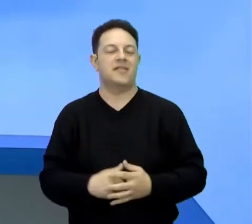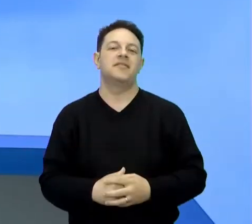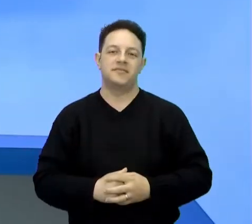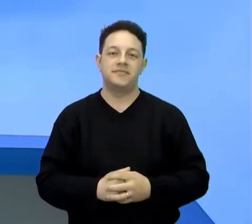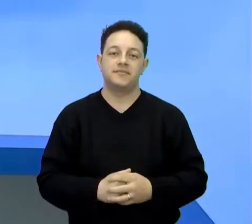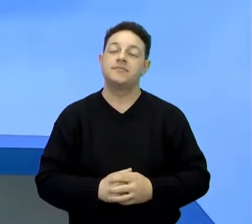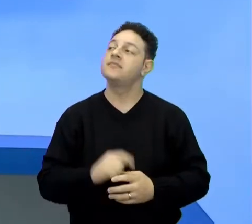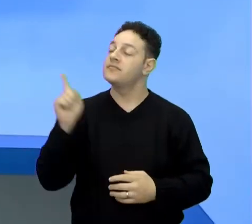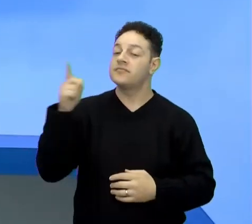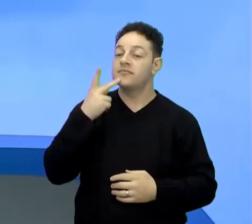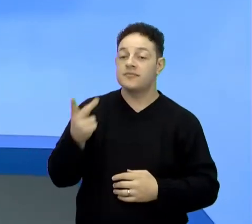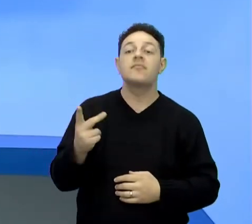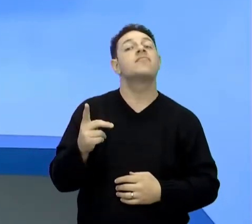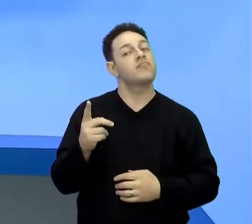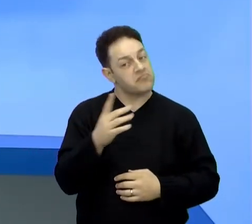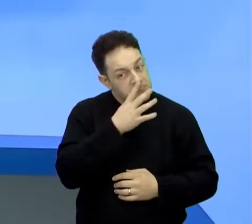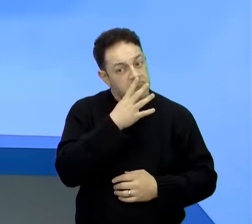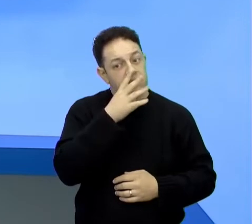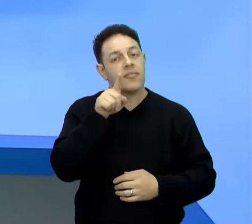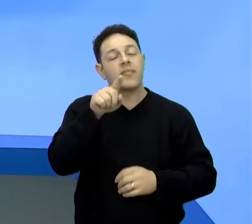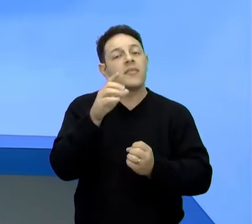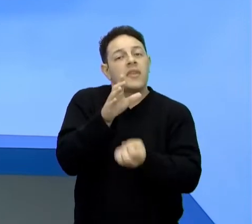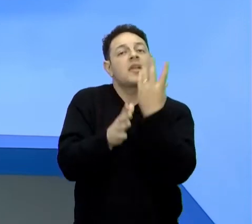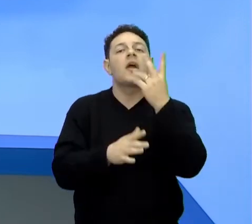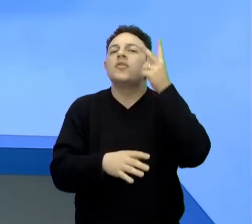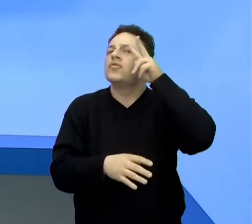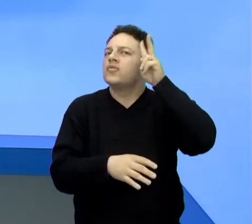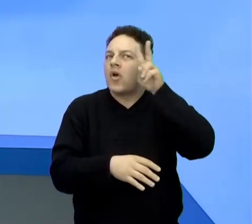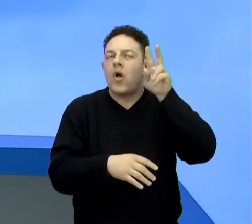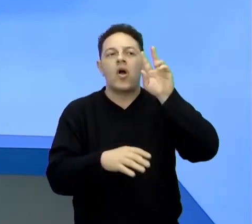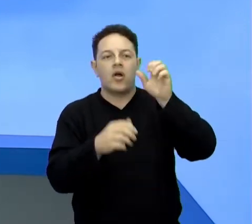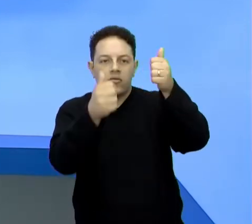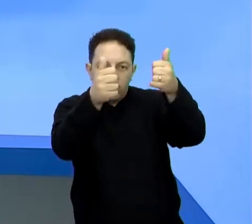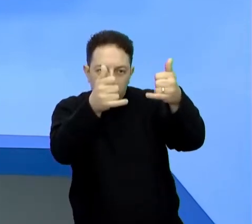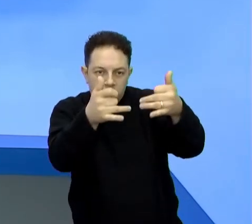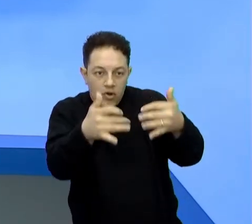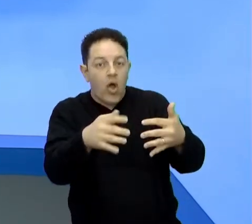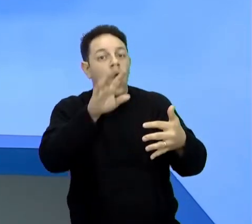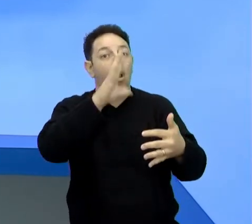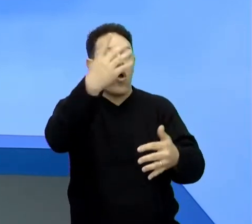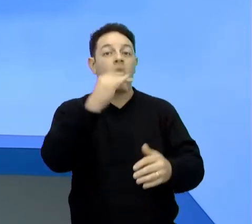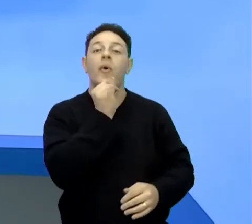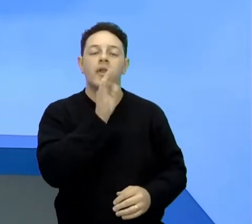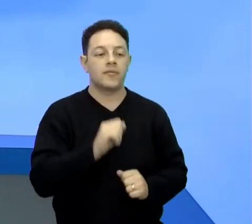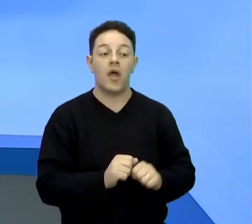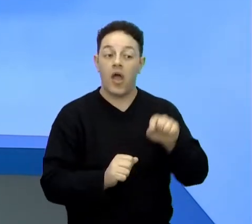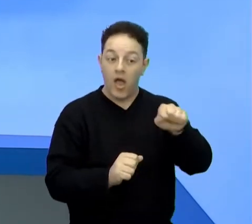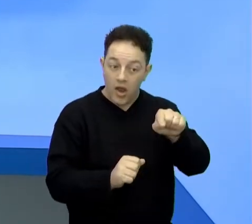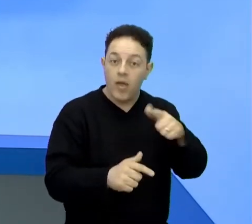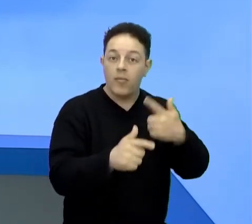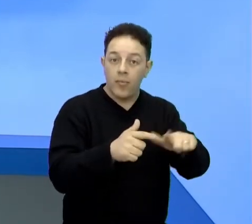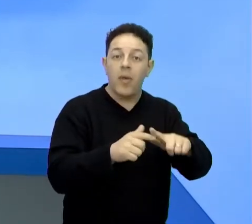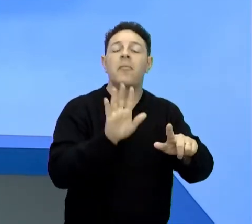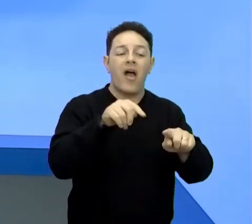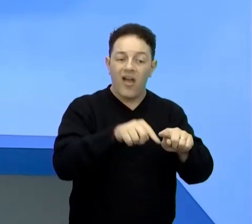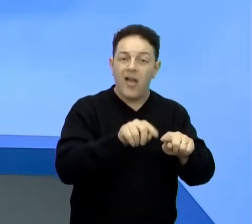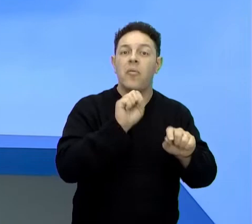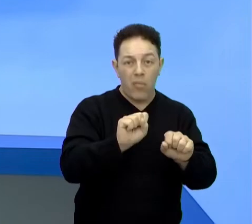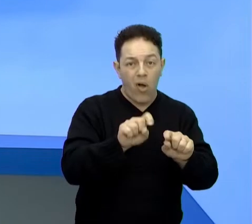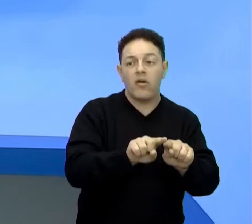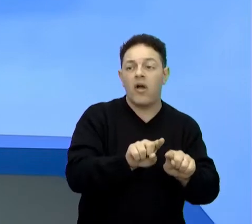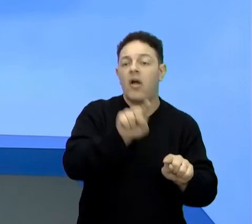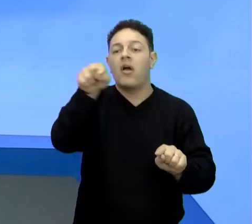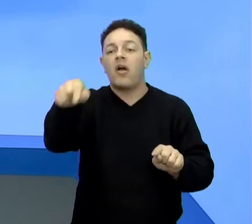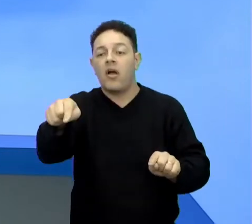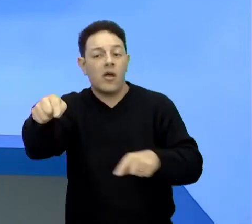cria uma história que pode ser repetida em outros lugares. Olha, tem um problema aqui. que ele vai se repetir em outro lugar. Então, olha, naquele